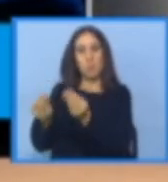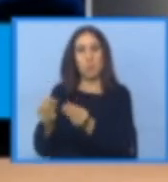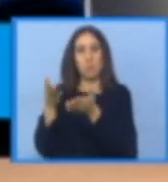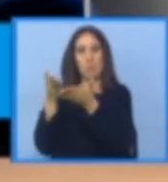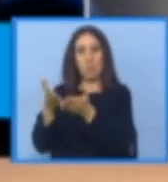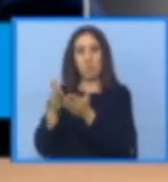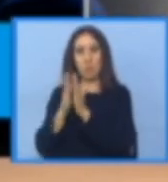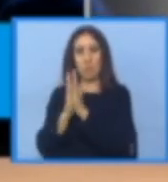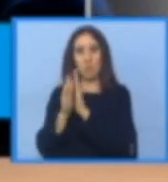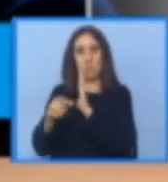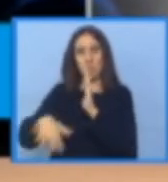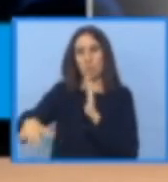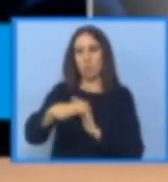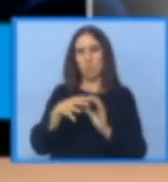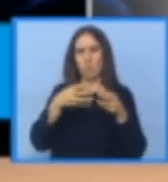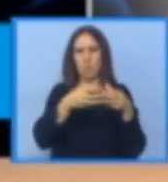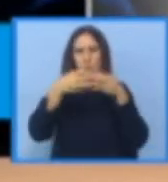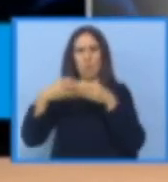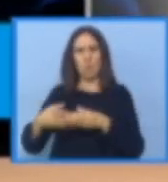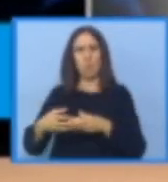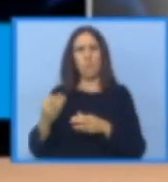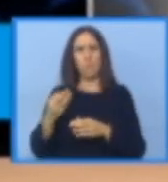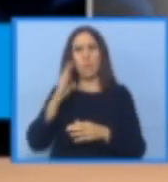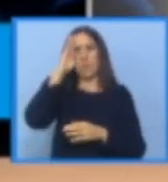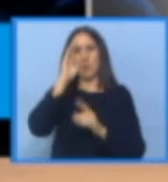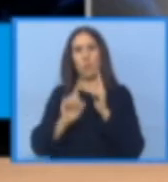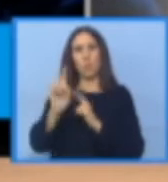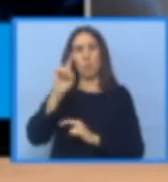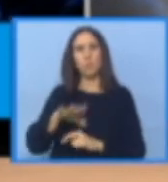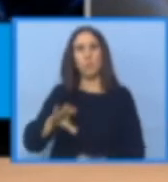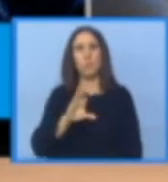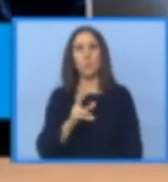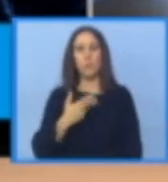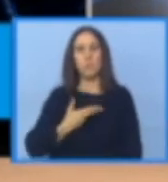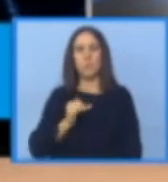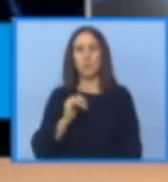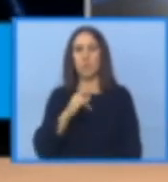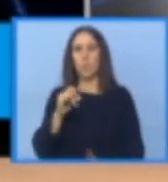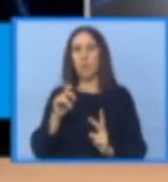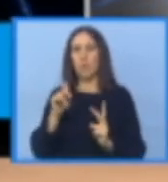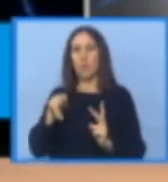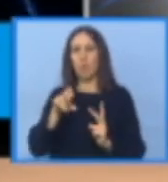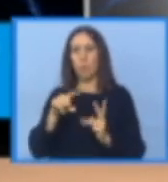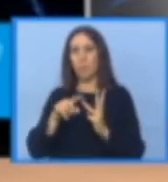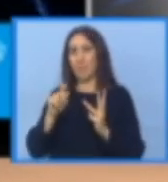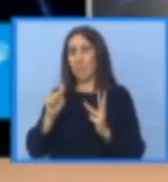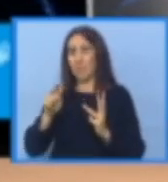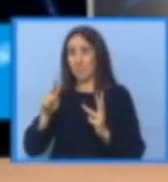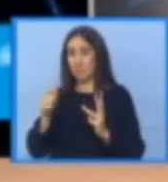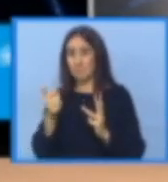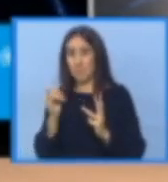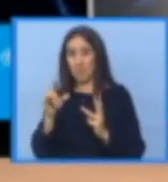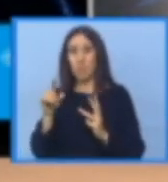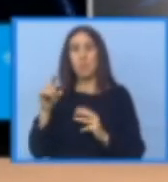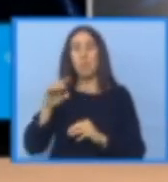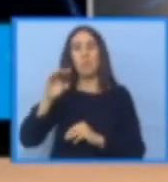esta comunidade tão grande que chegou ao norte do Iraque, na zona do Kurdistão, na zona de Ankaw e de Erbil, a Igreja não